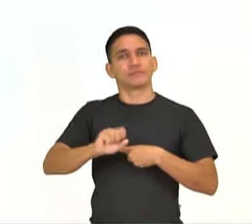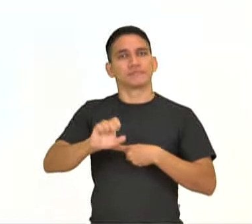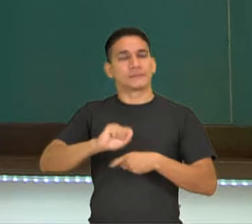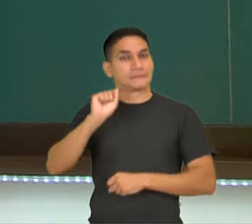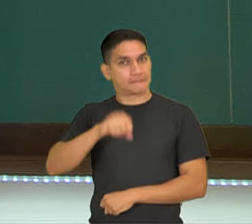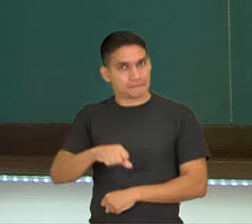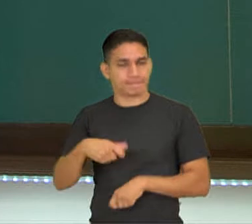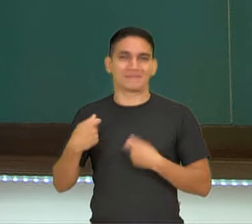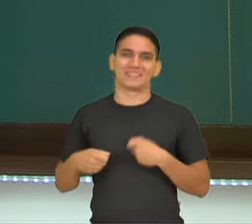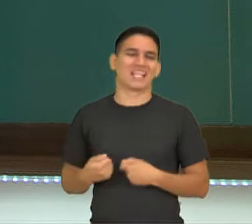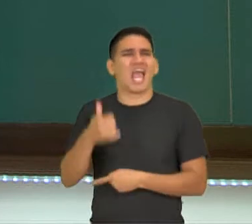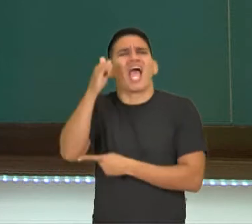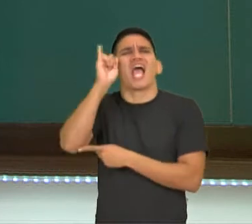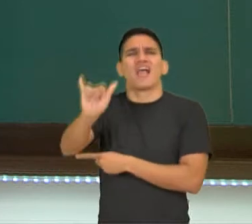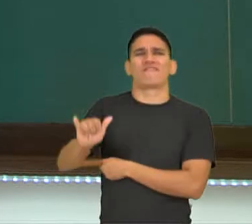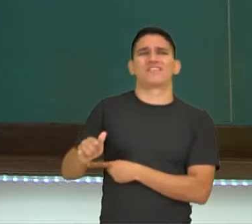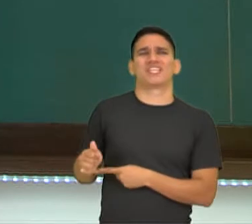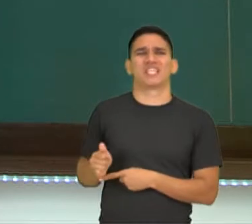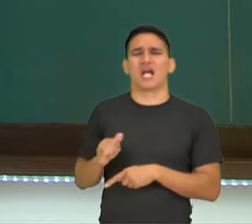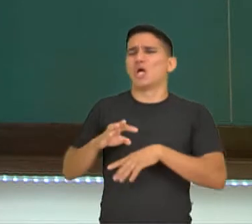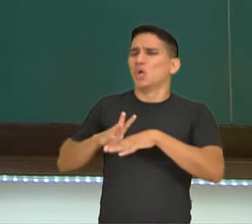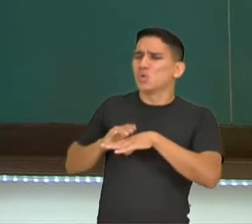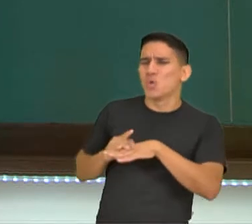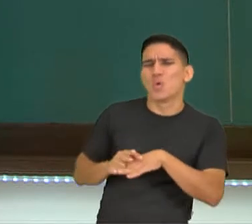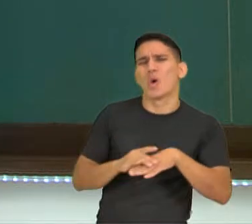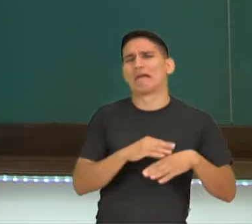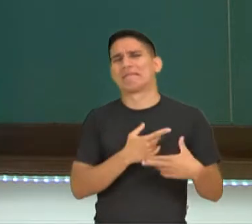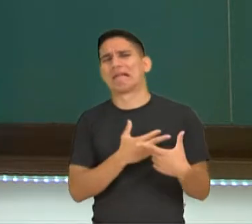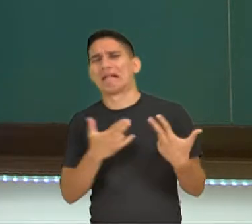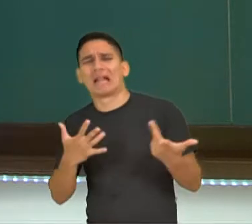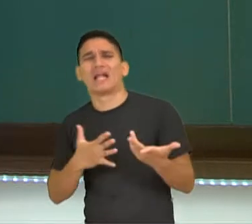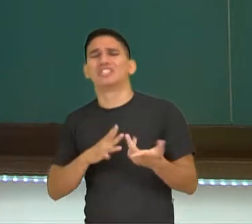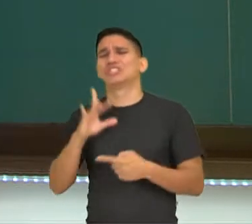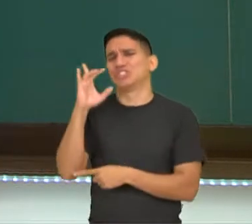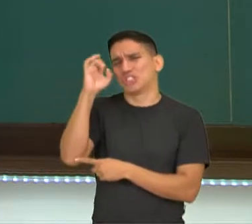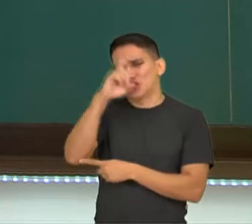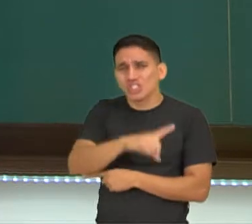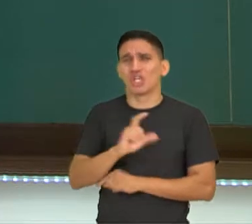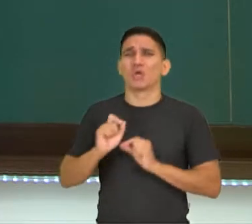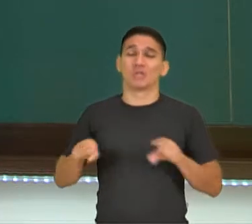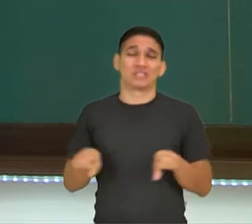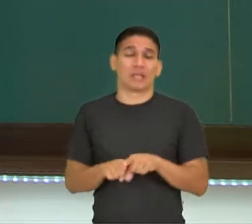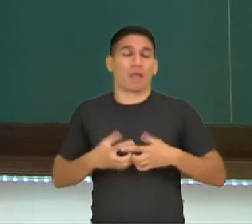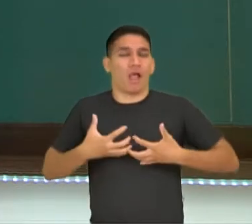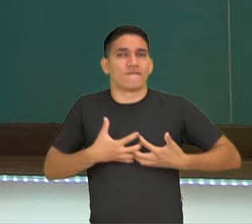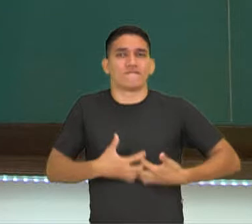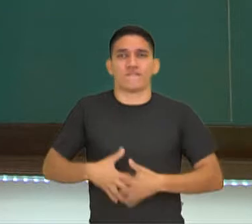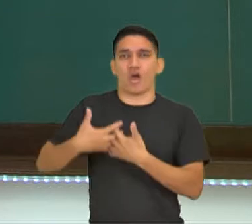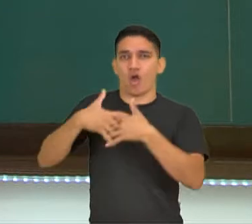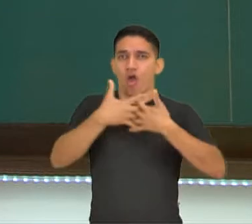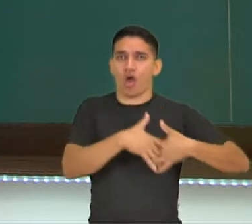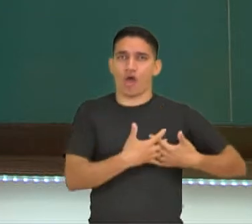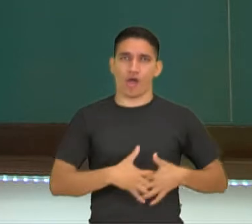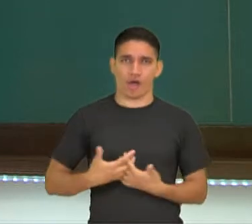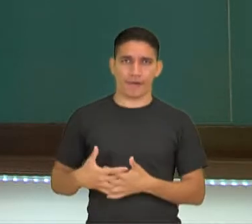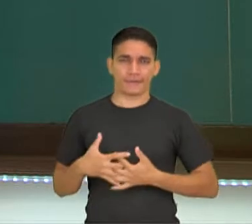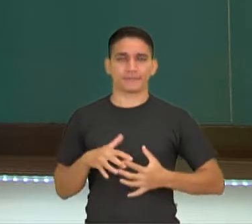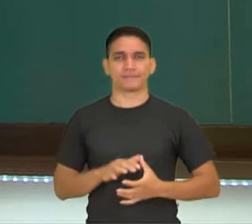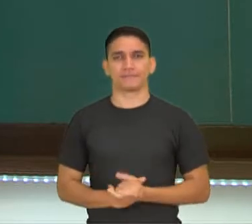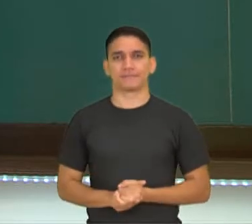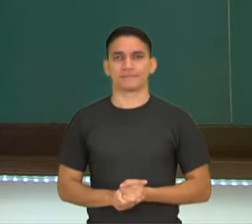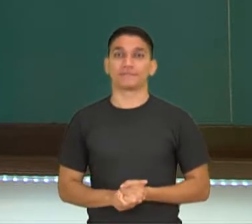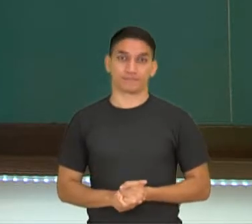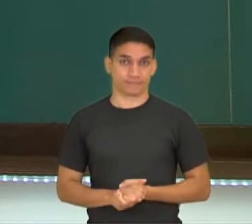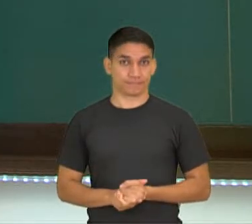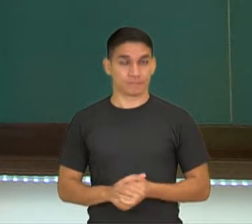uma série de doenças aí, de enfermidades, de dificuldades de funcionamento no nosso corpo, ok? Então